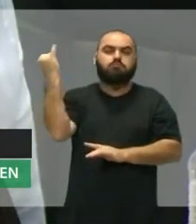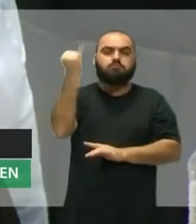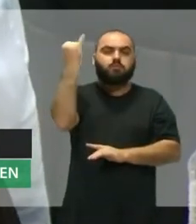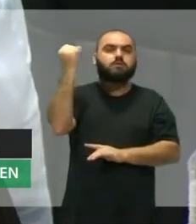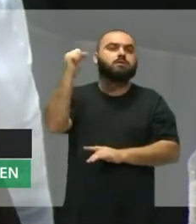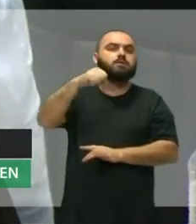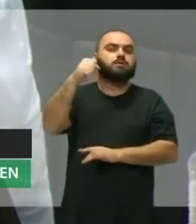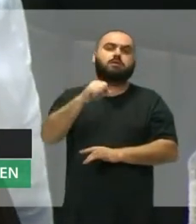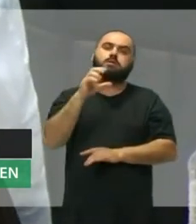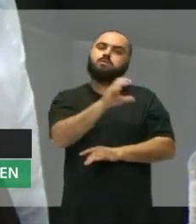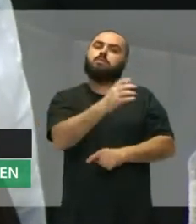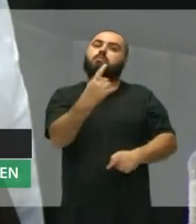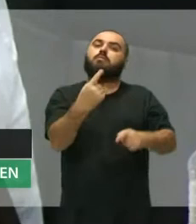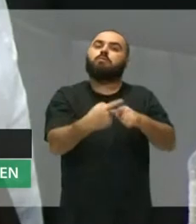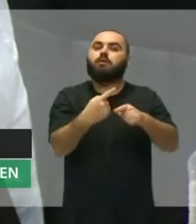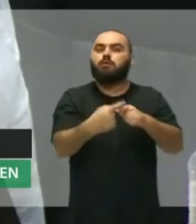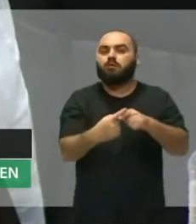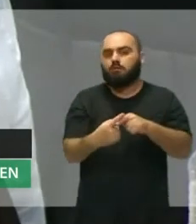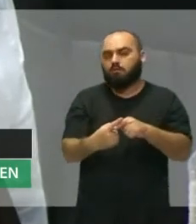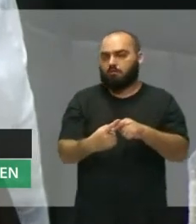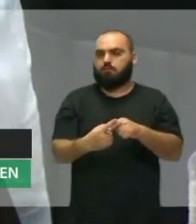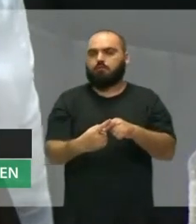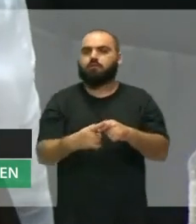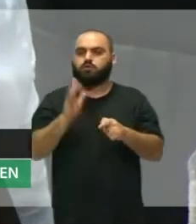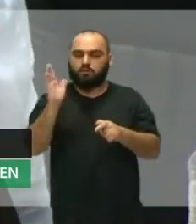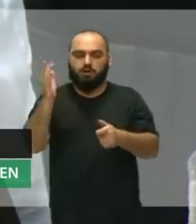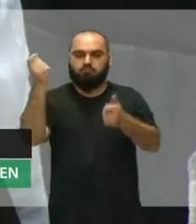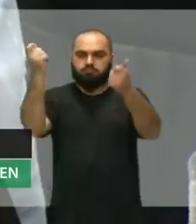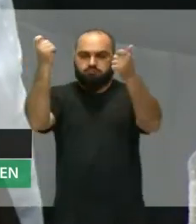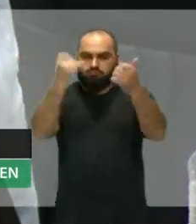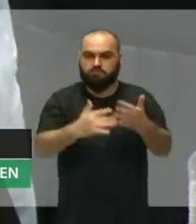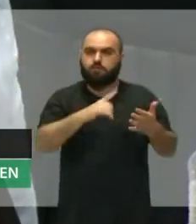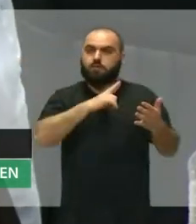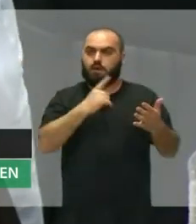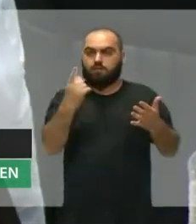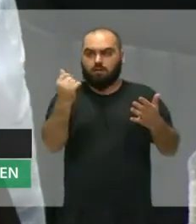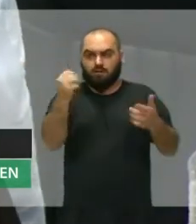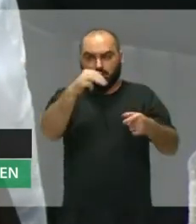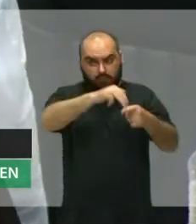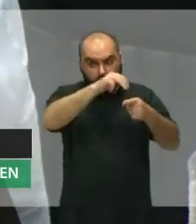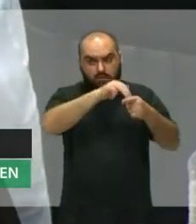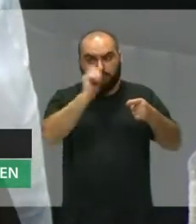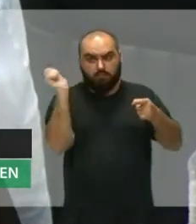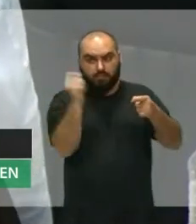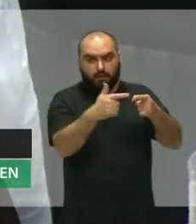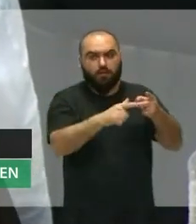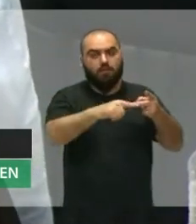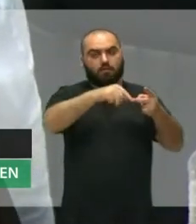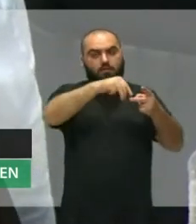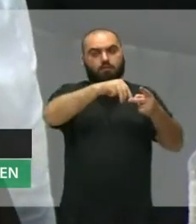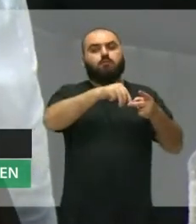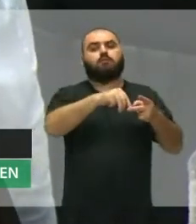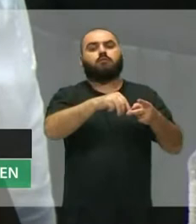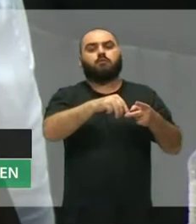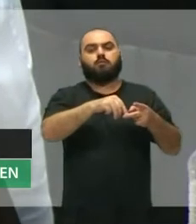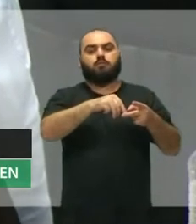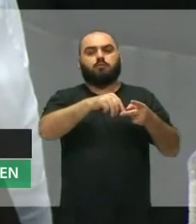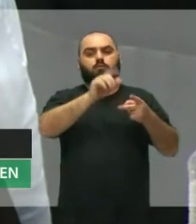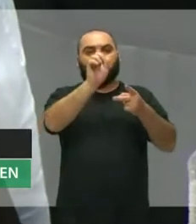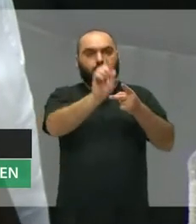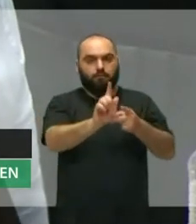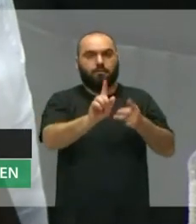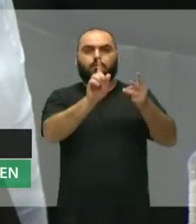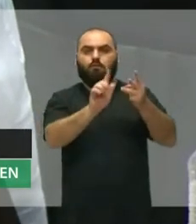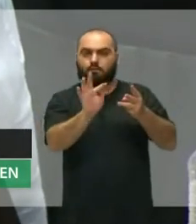isso. Até porque, como foi comentado, existe aporte financeiro municipal, estadual e